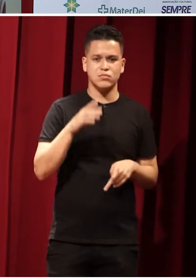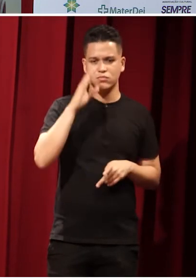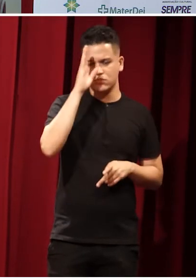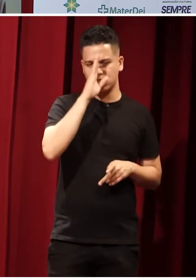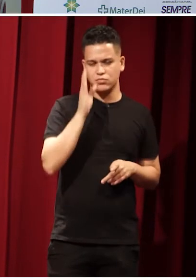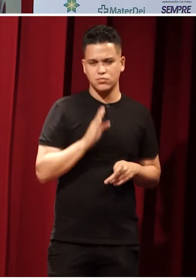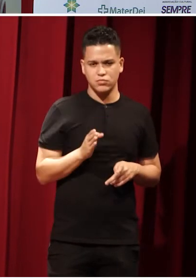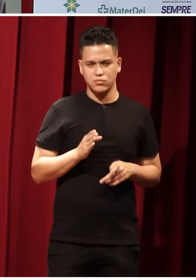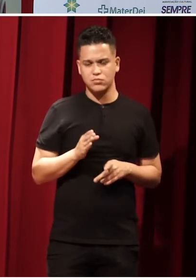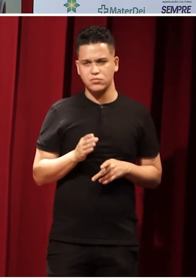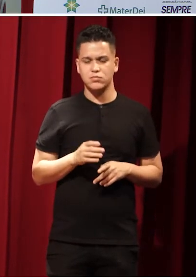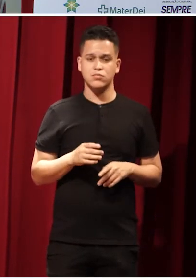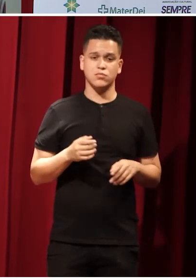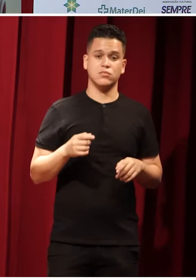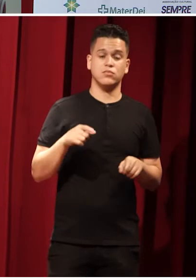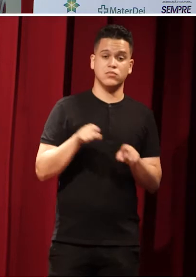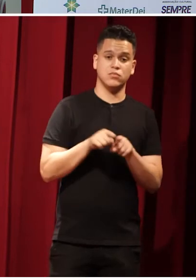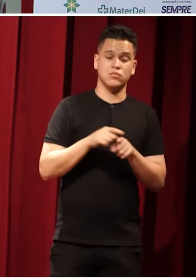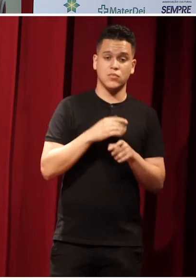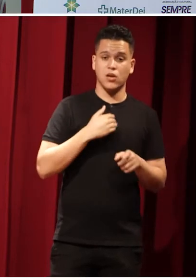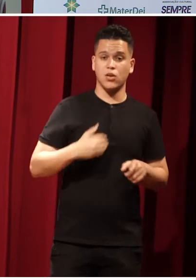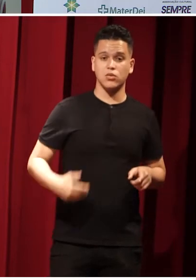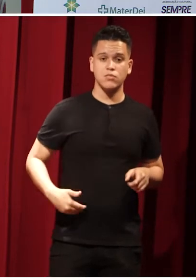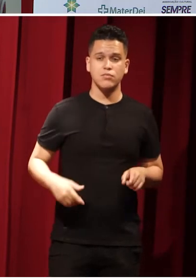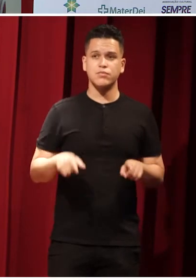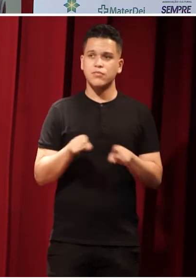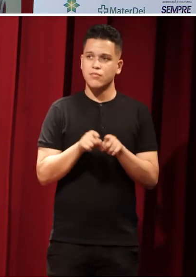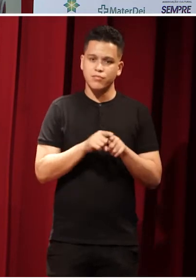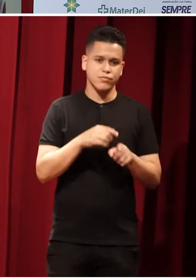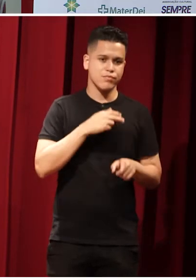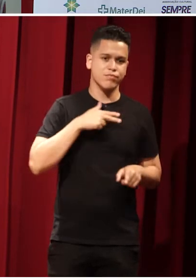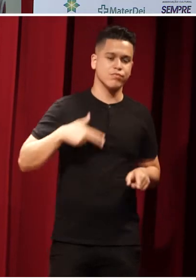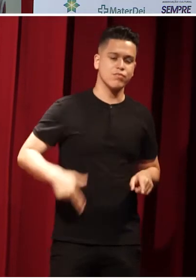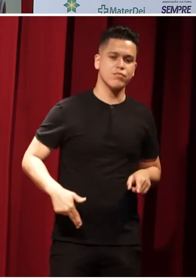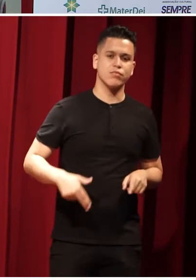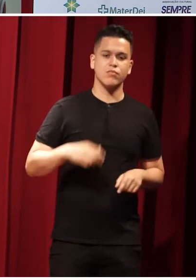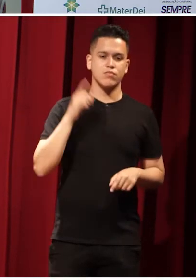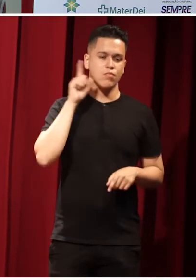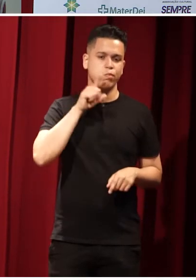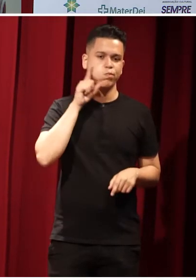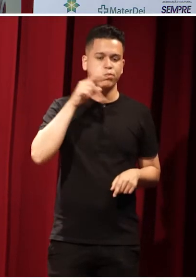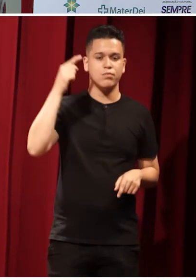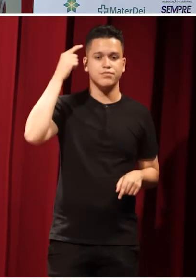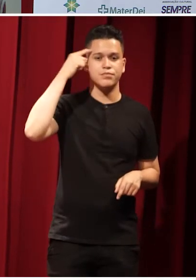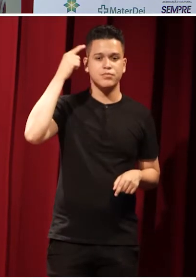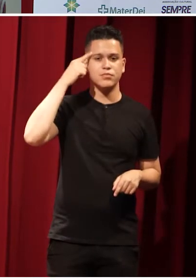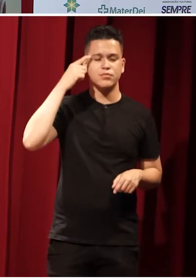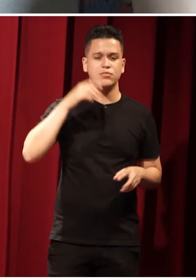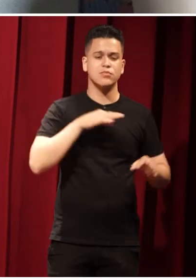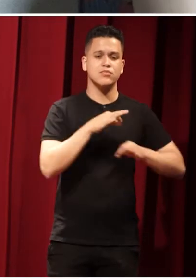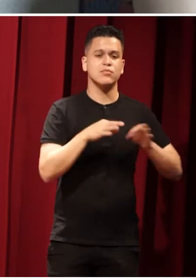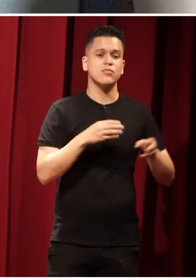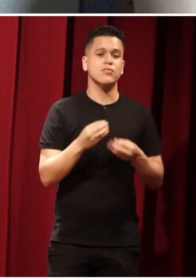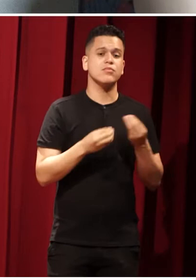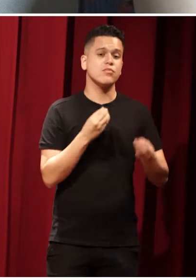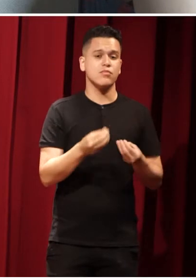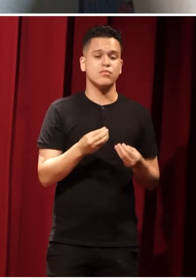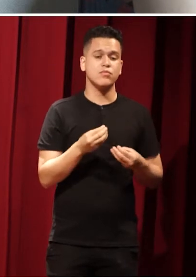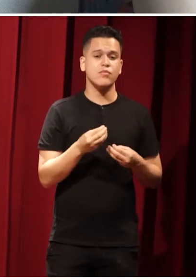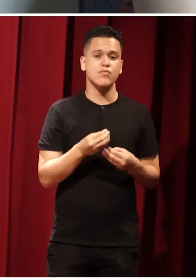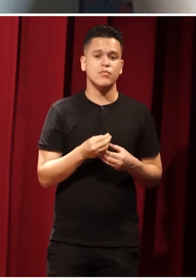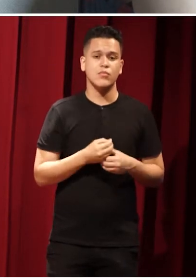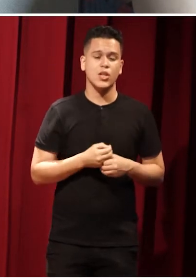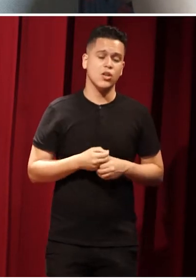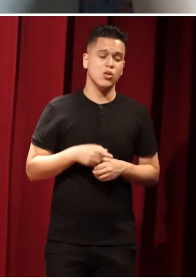do Planalto, mas também tanto dos chineses como dos americanos, é a infraestrutura necessária para